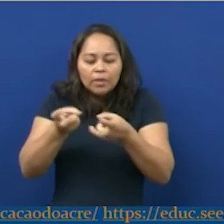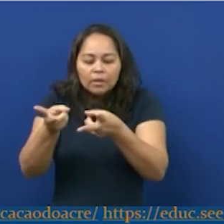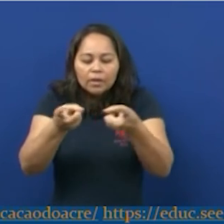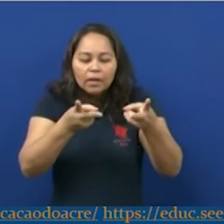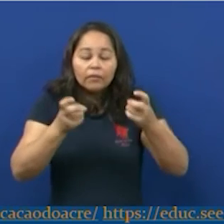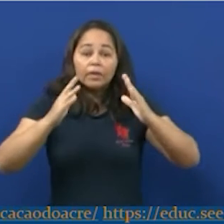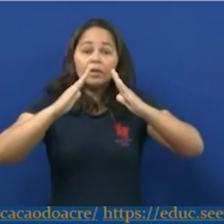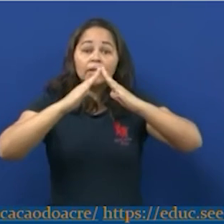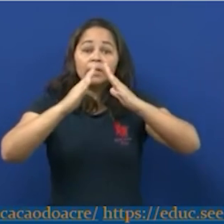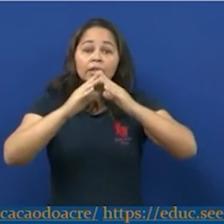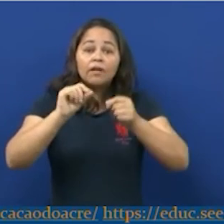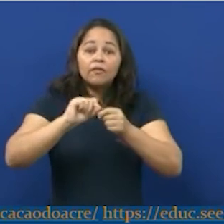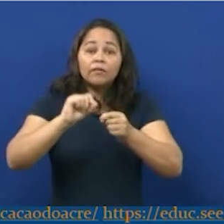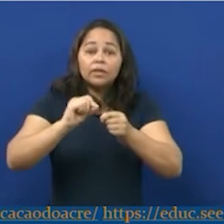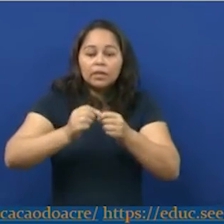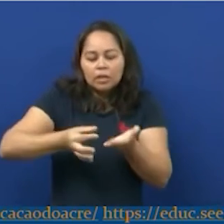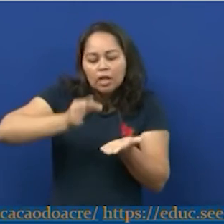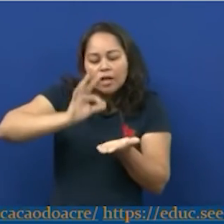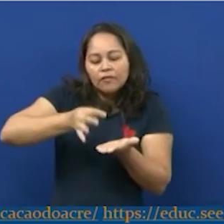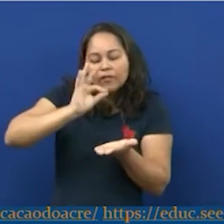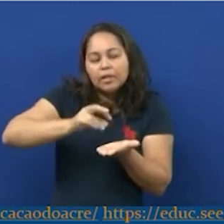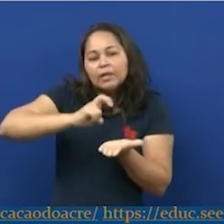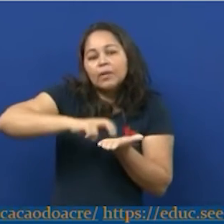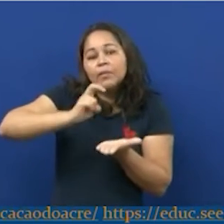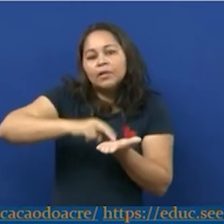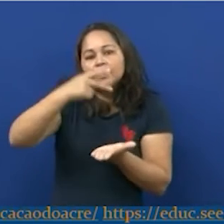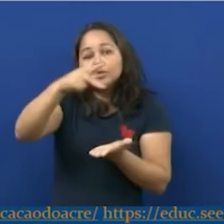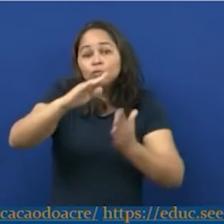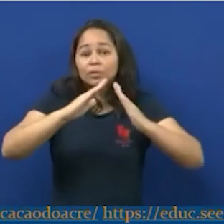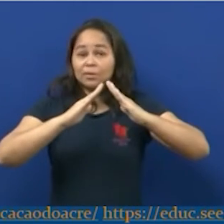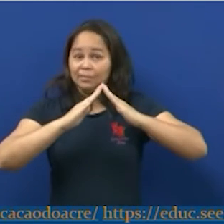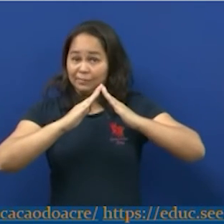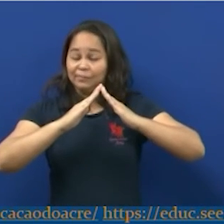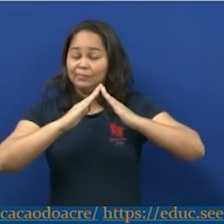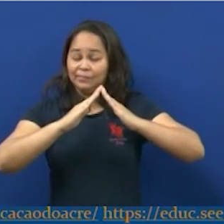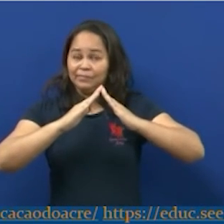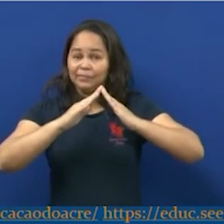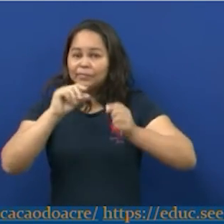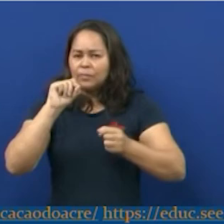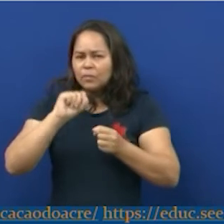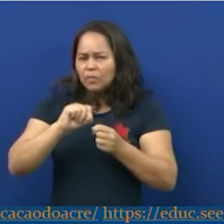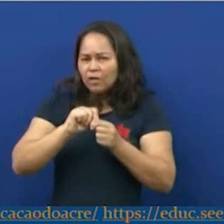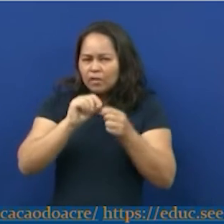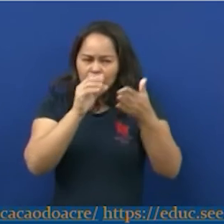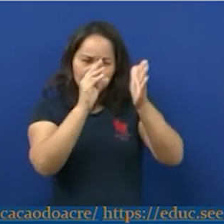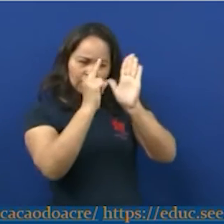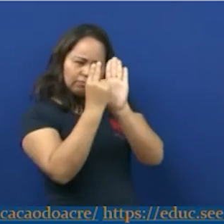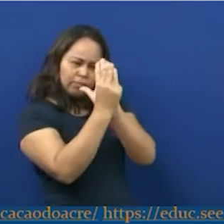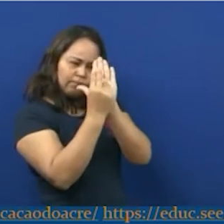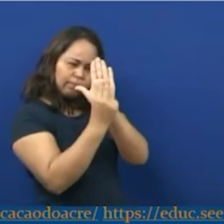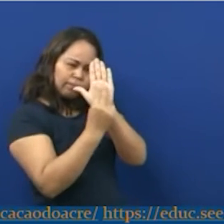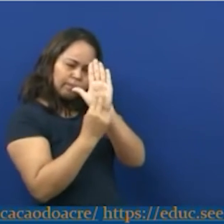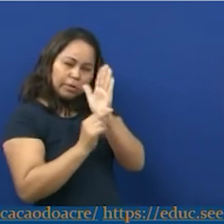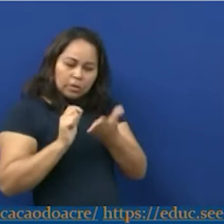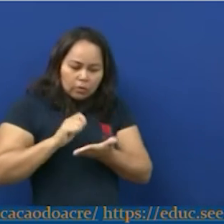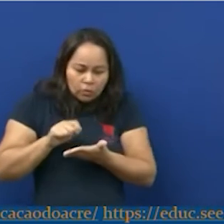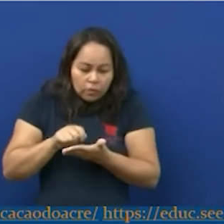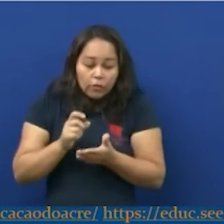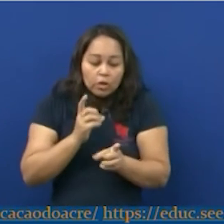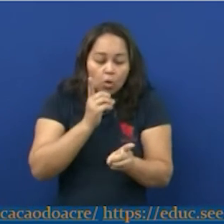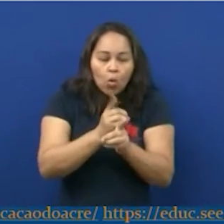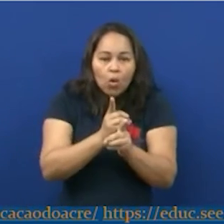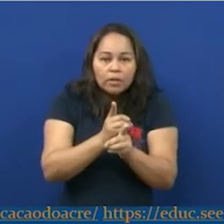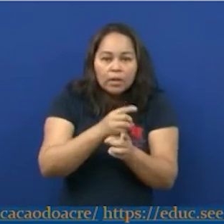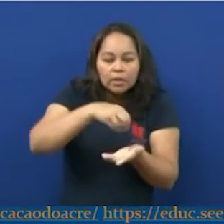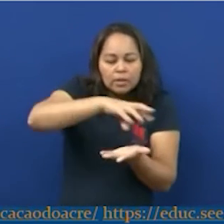no momento da preparação do café da manhã na sua casa. Faça uma lista das substâncias puras e